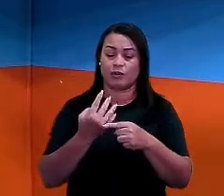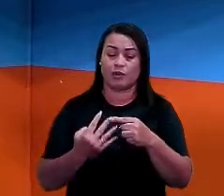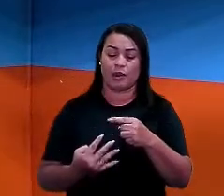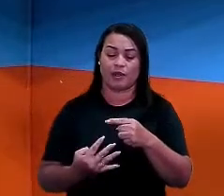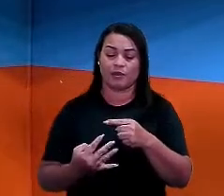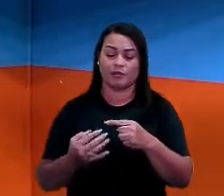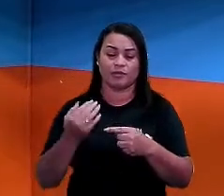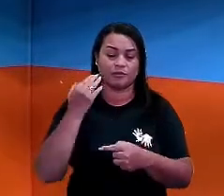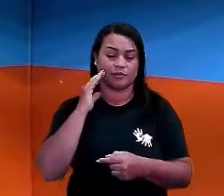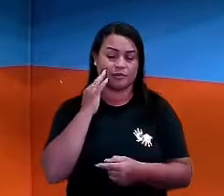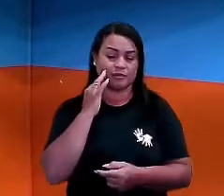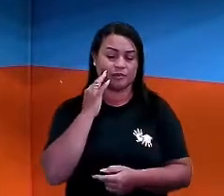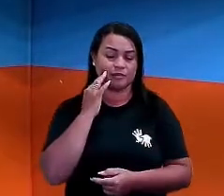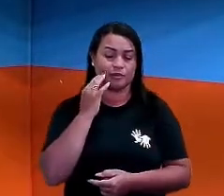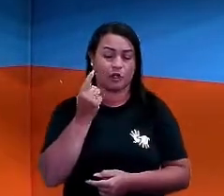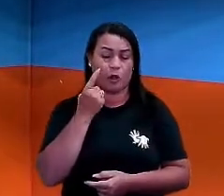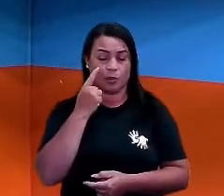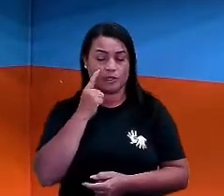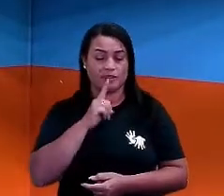bom?